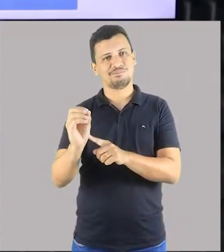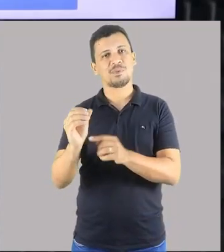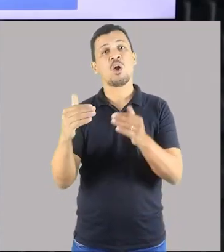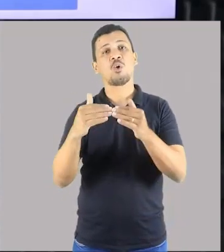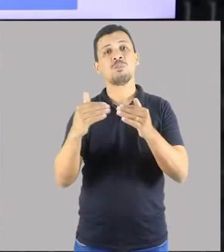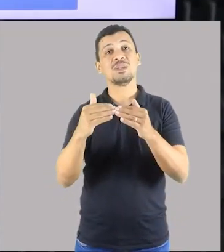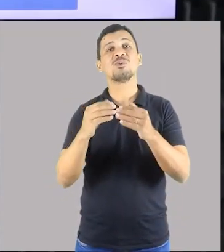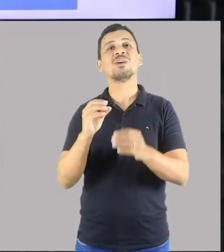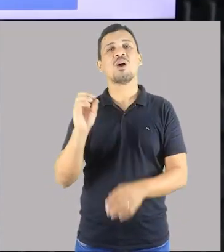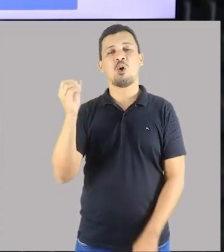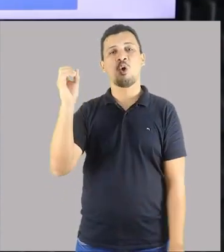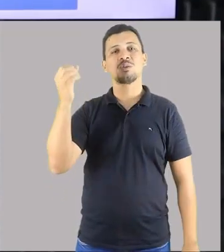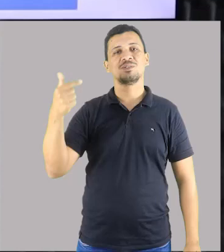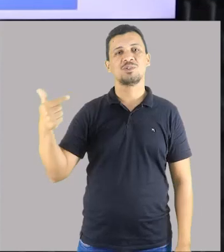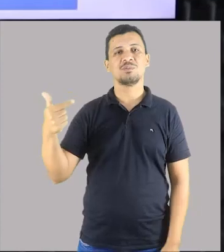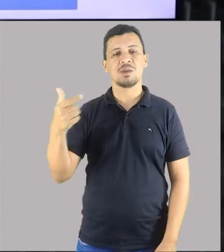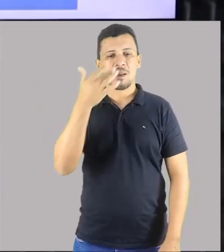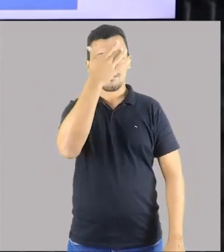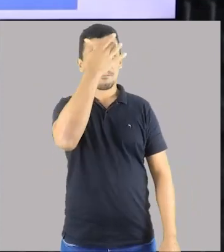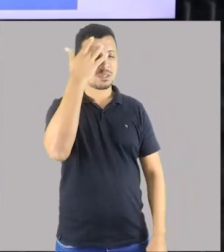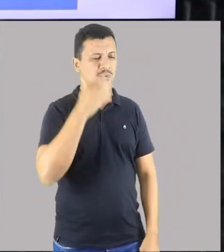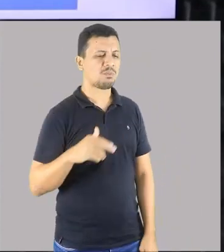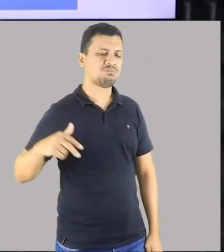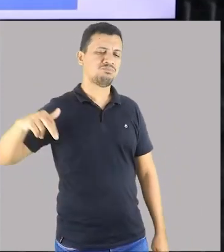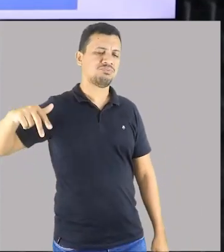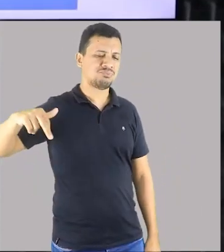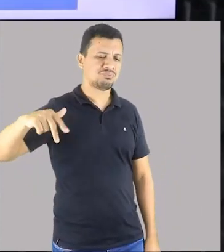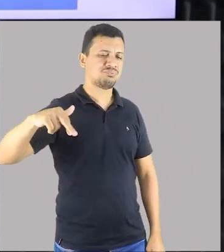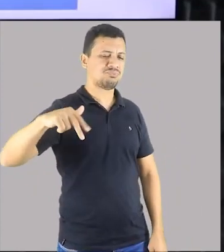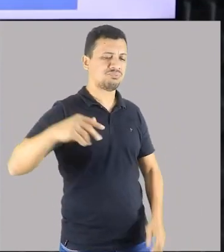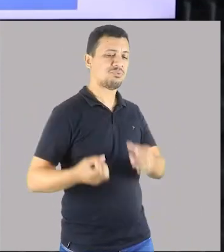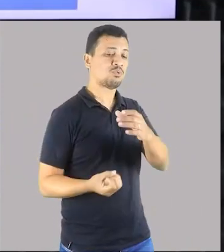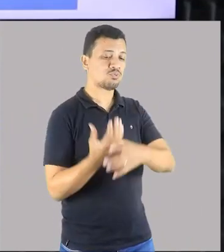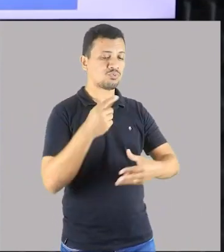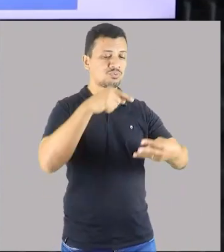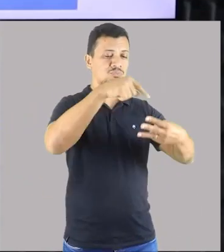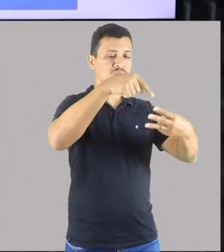o indivíduo começou a se movimentar, ATP, creatina,